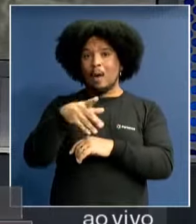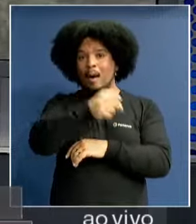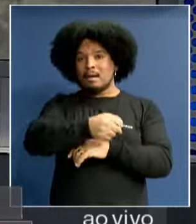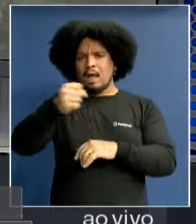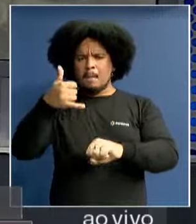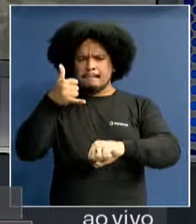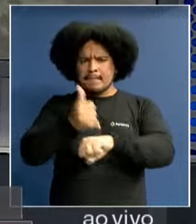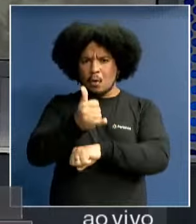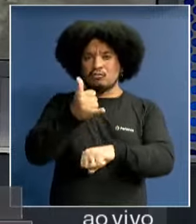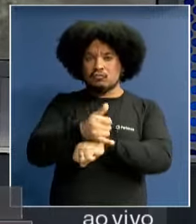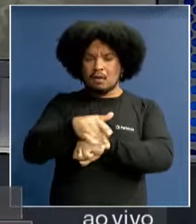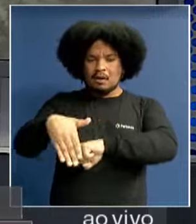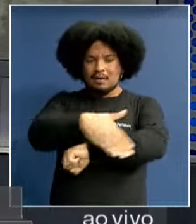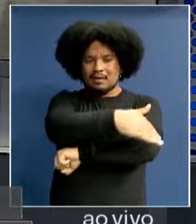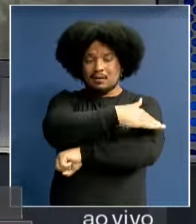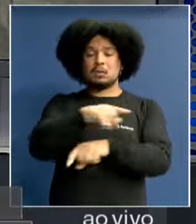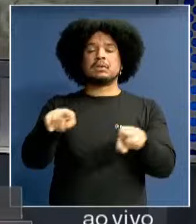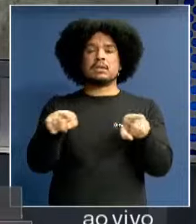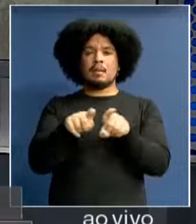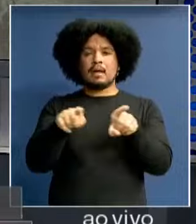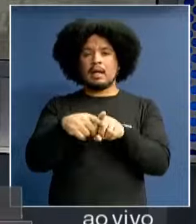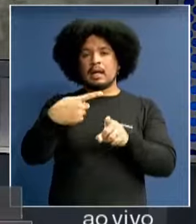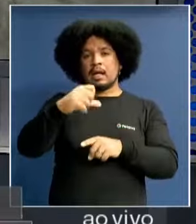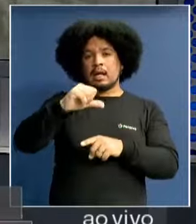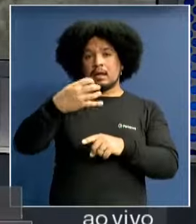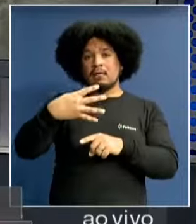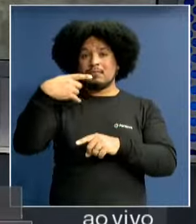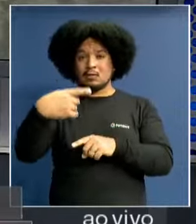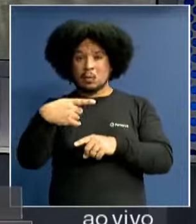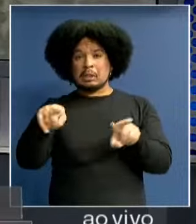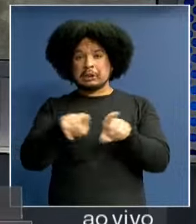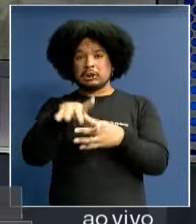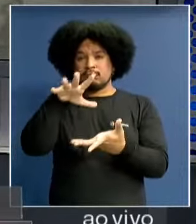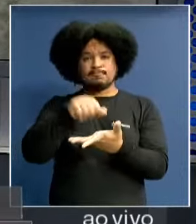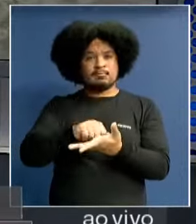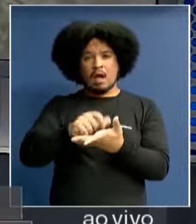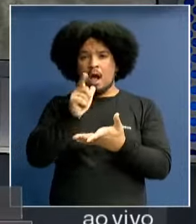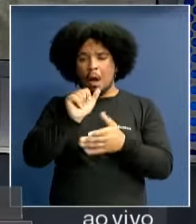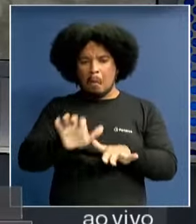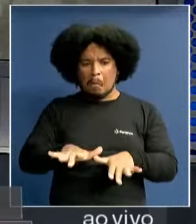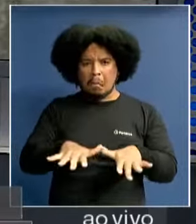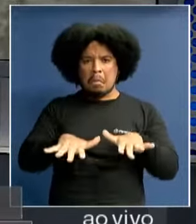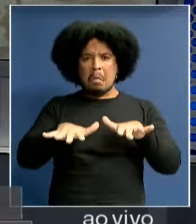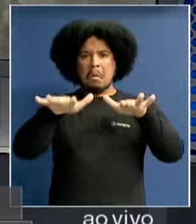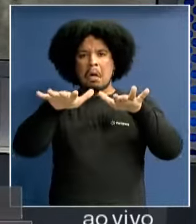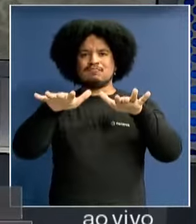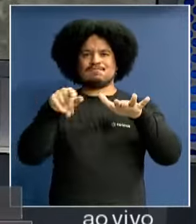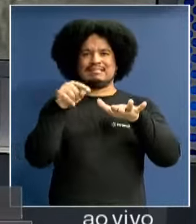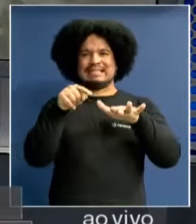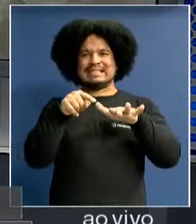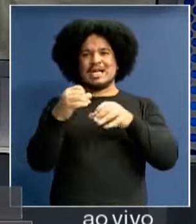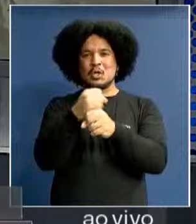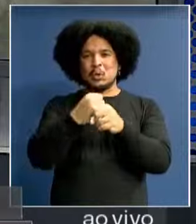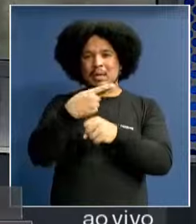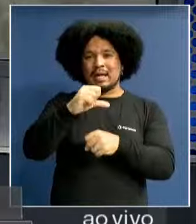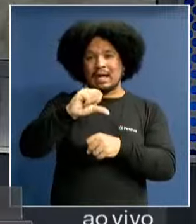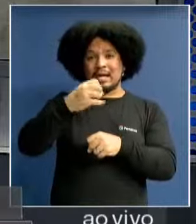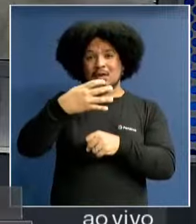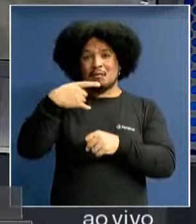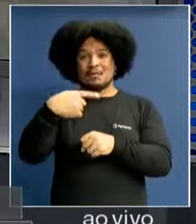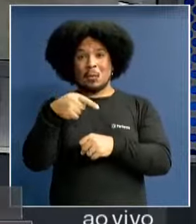é o Estúdio Cristal, que também em 1941 registrou o alagamento, ó. Na enchente de 1941, esse